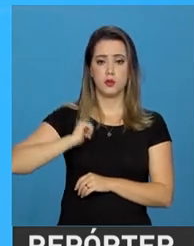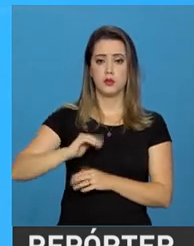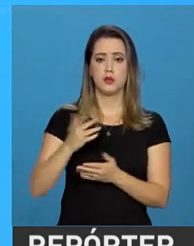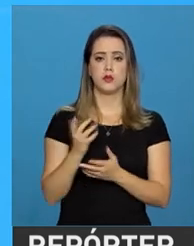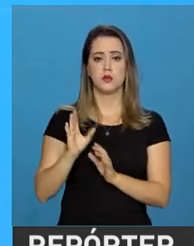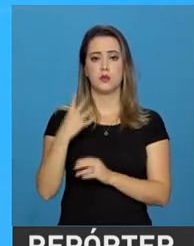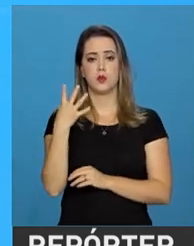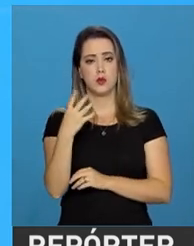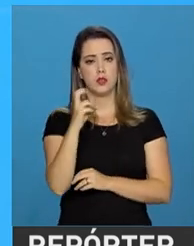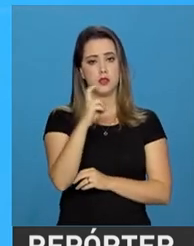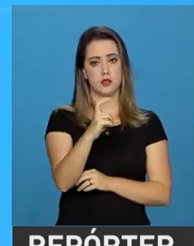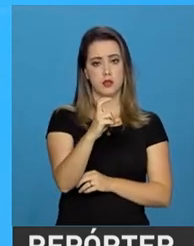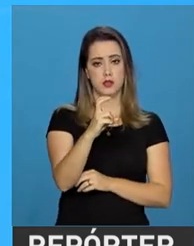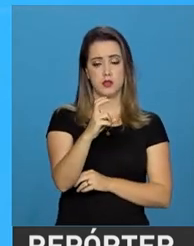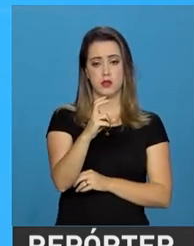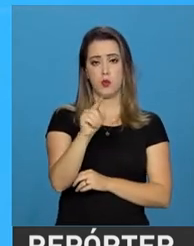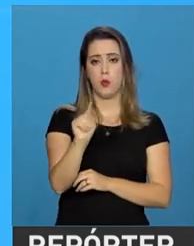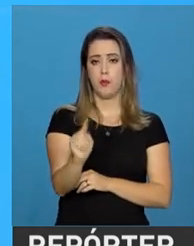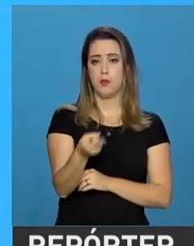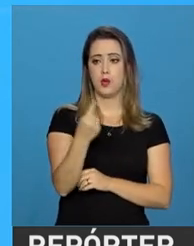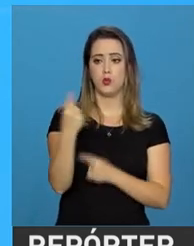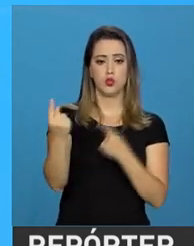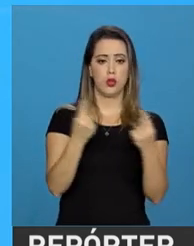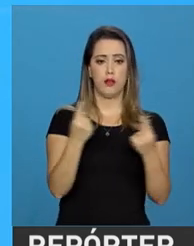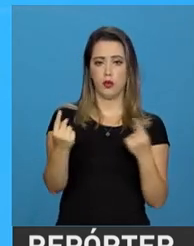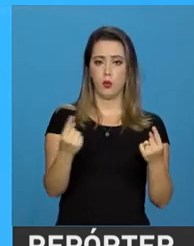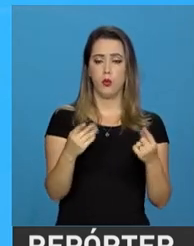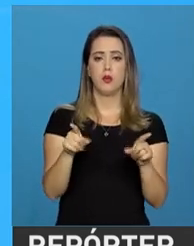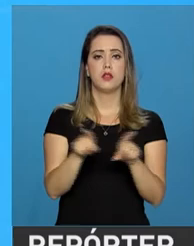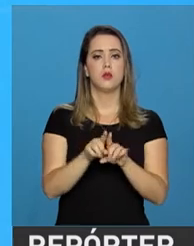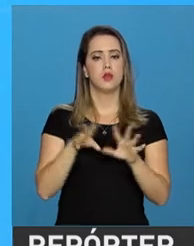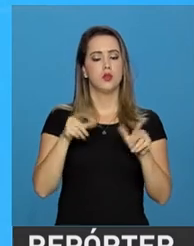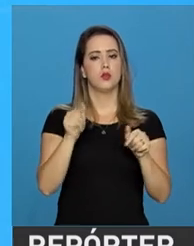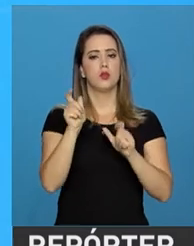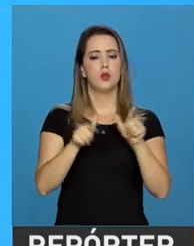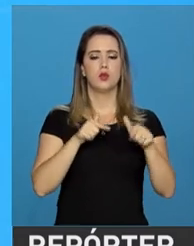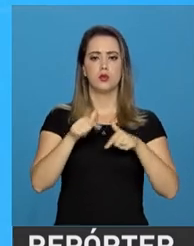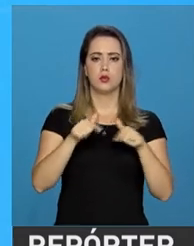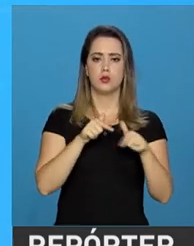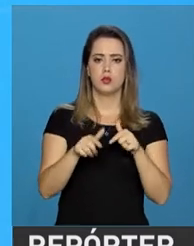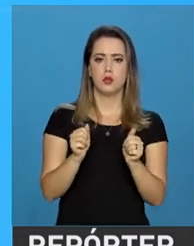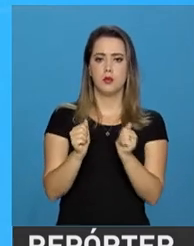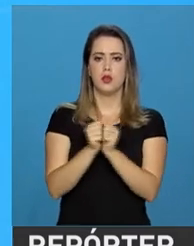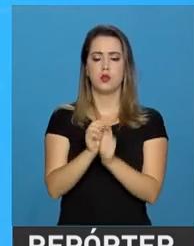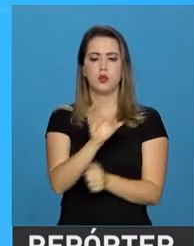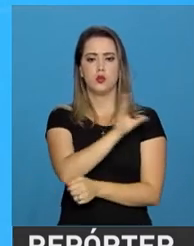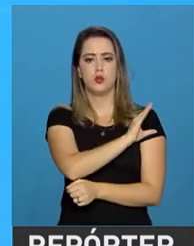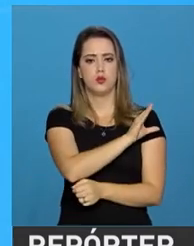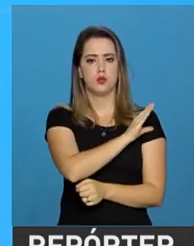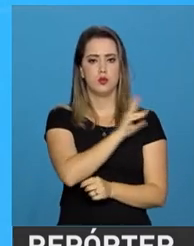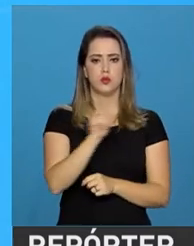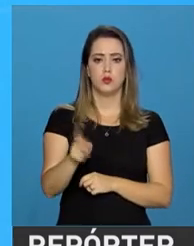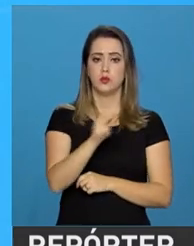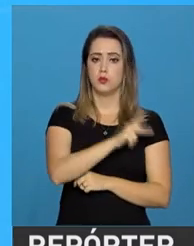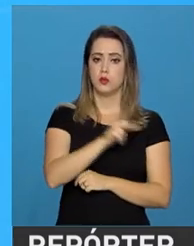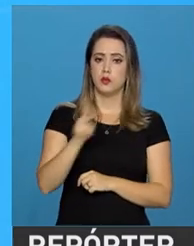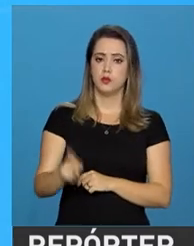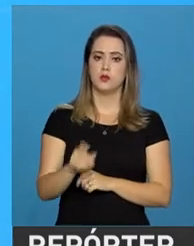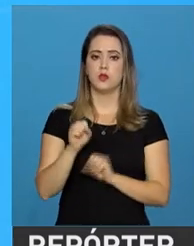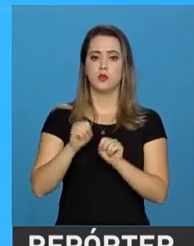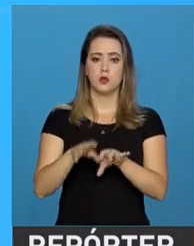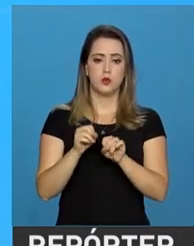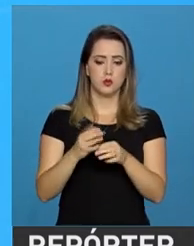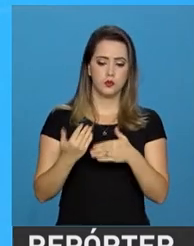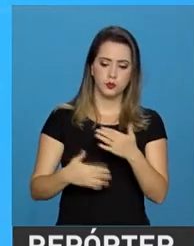para os 45 mil cursantes de cada curso, mas também todos aqueles atores do processo, os coordenadores, os professores de educação